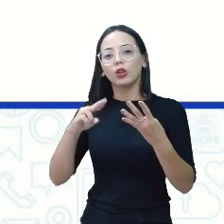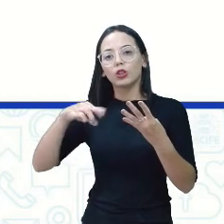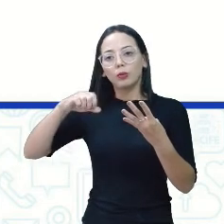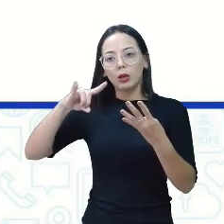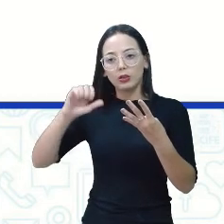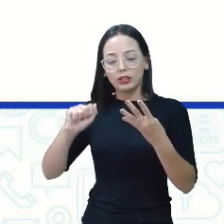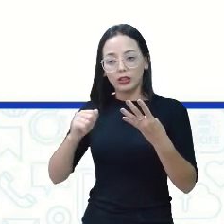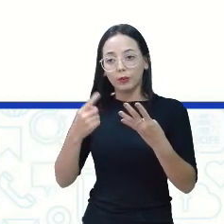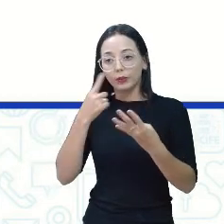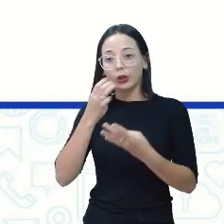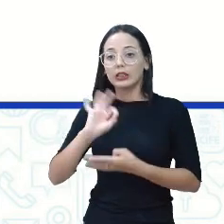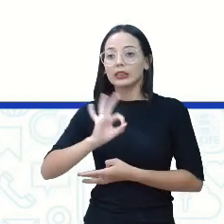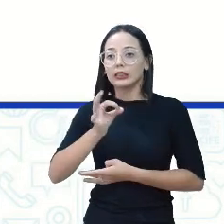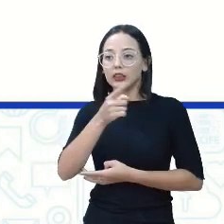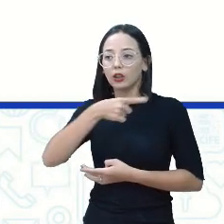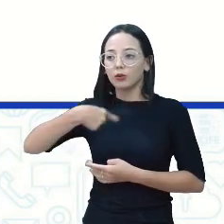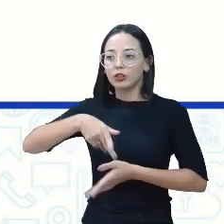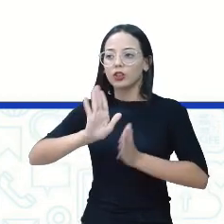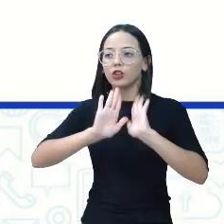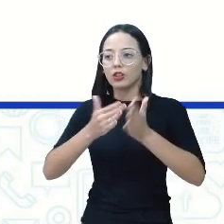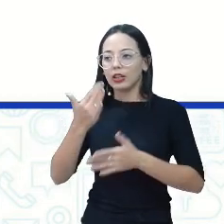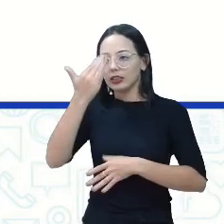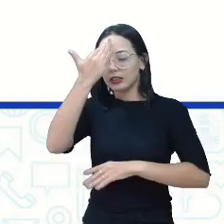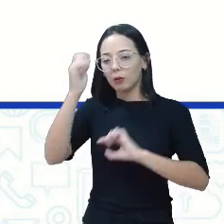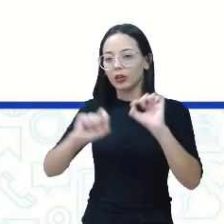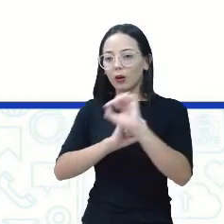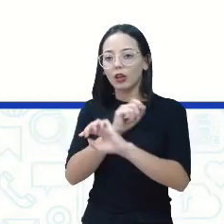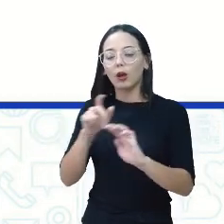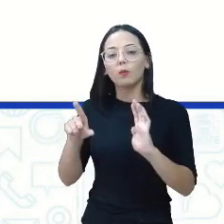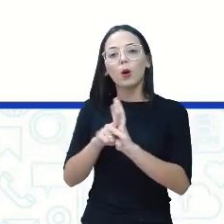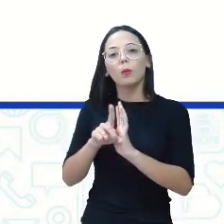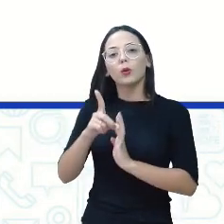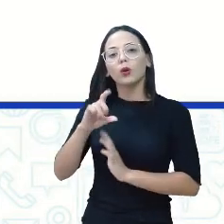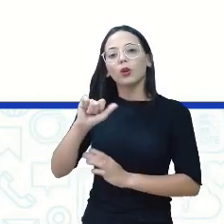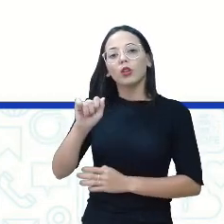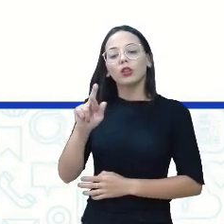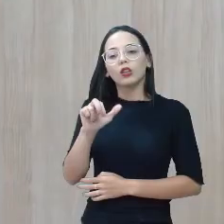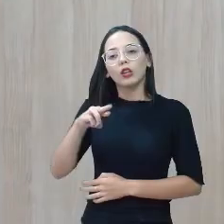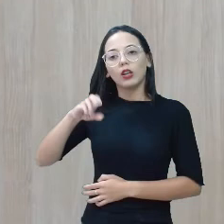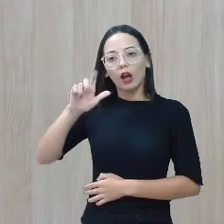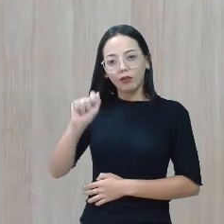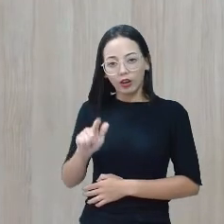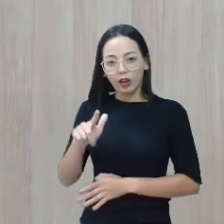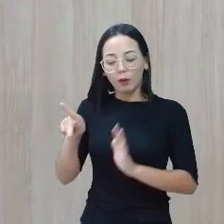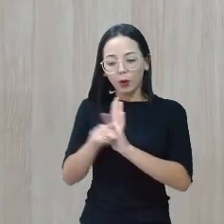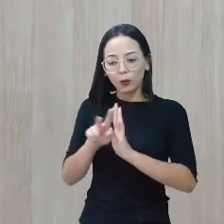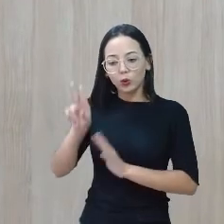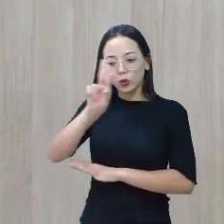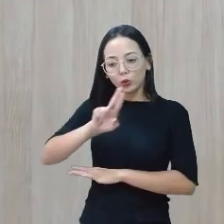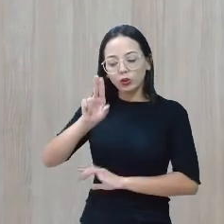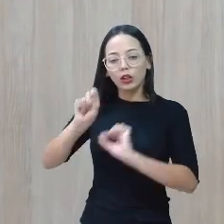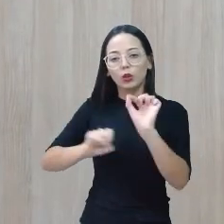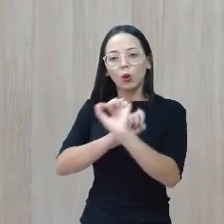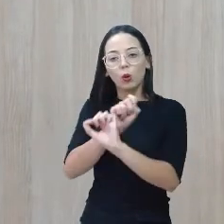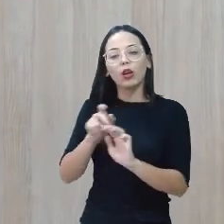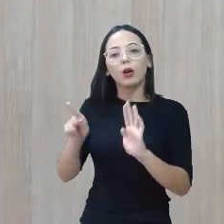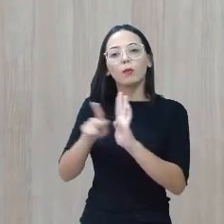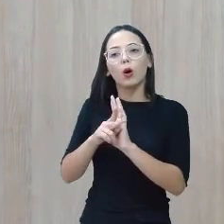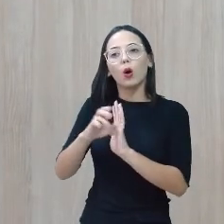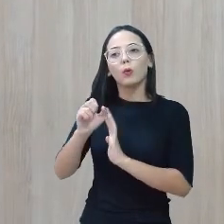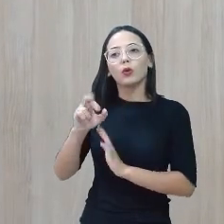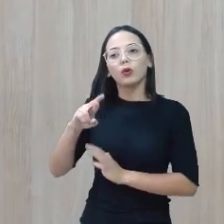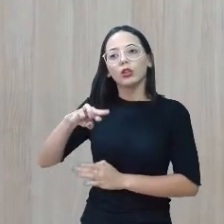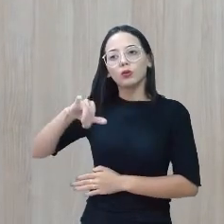espermicida? Eu tenho certeza que vocês já sabem que é o diafragma, né? Ele deve ser usado com o